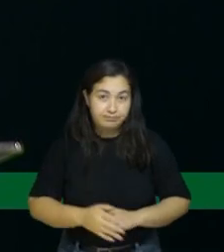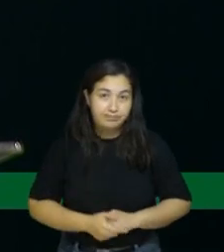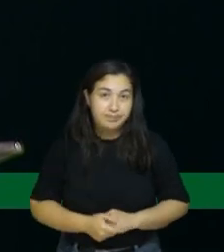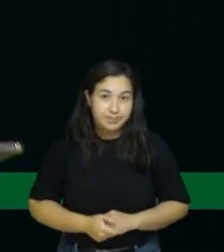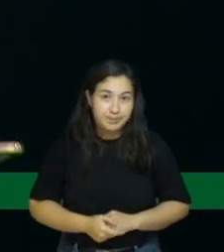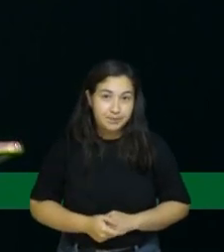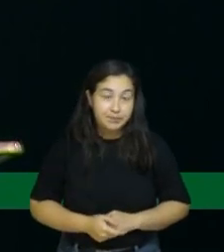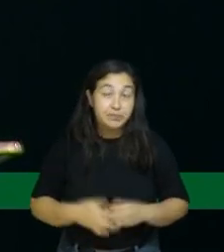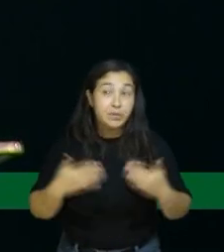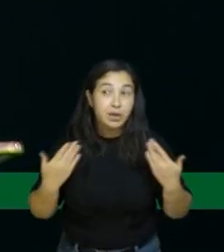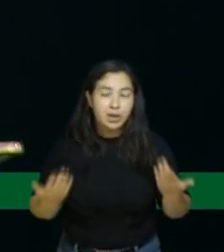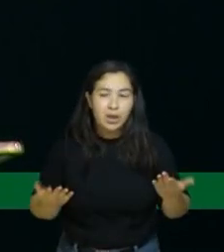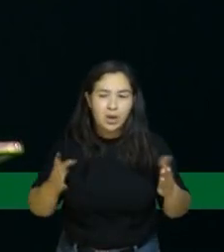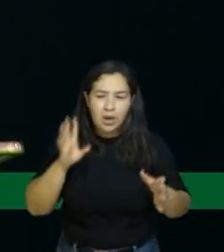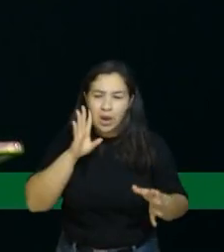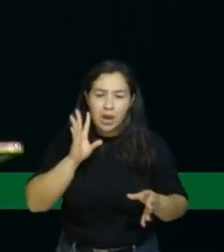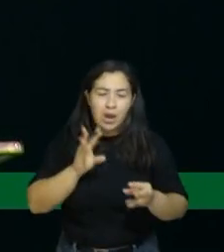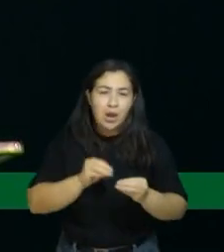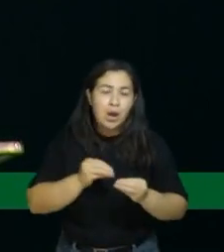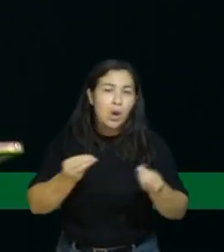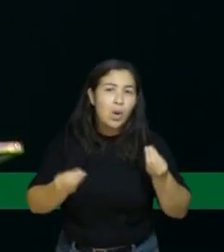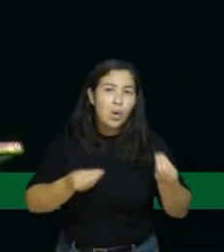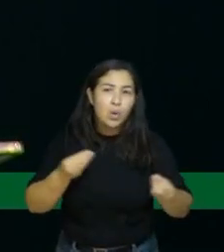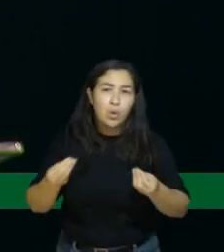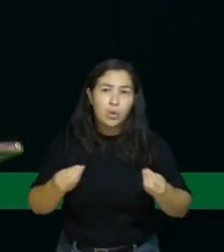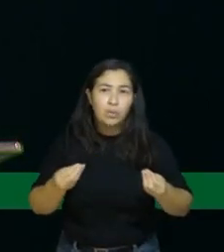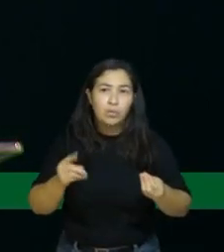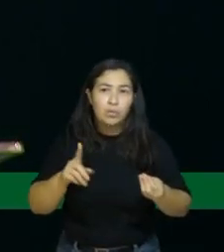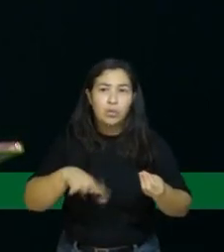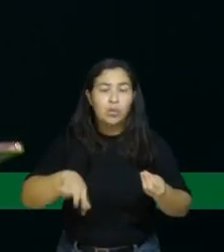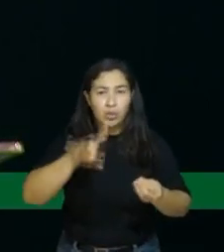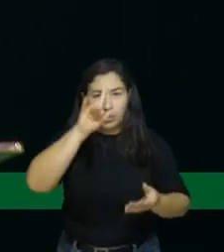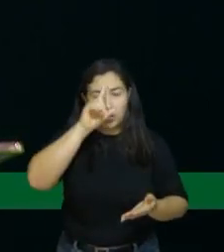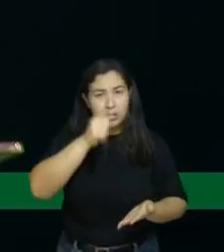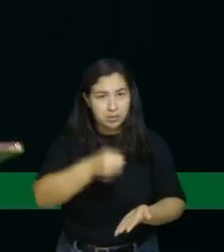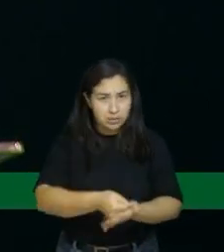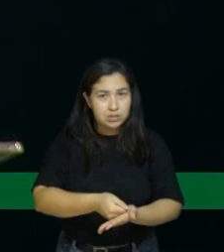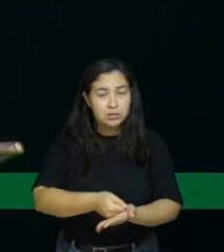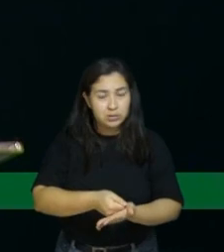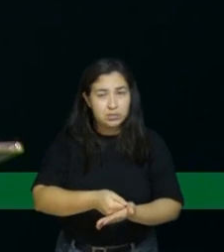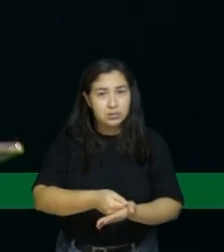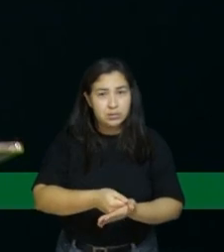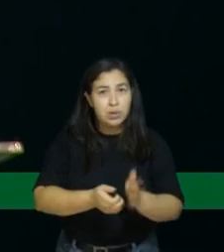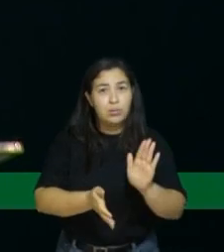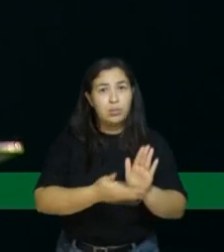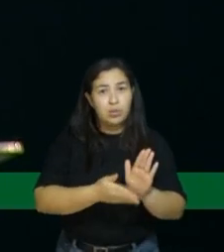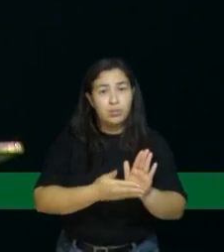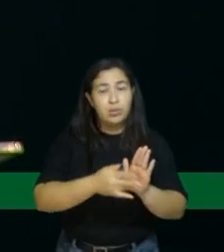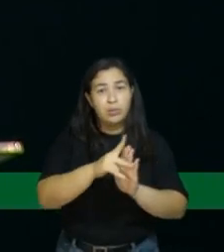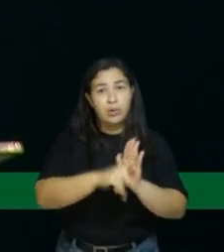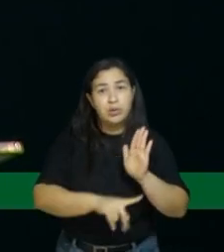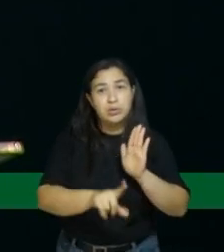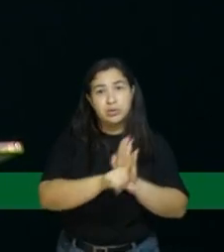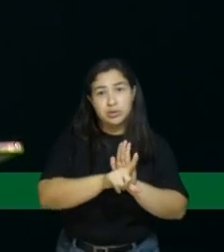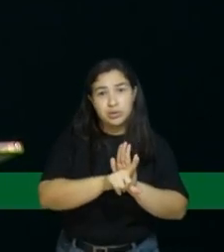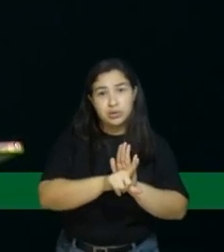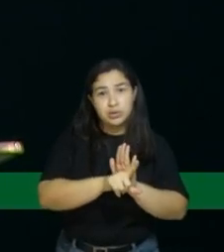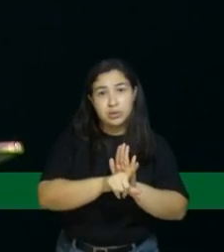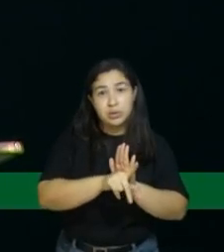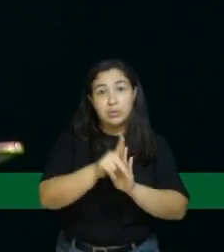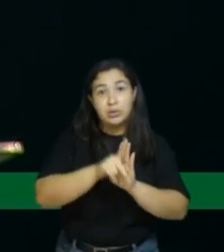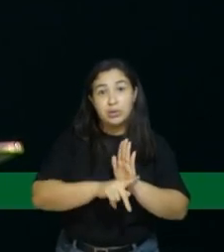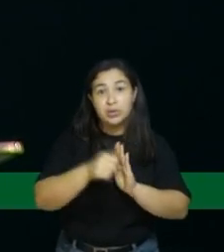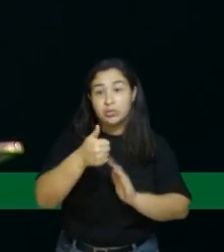diante disso nós estamos tomando uma medida né propondo um projeto de lei que é o projeto